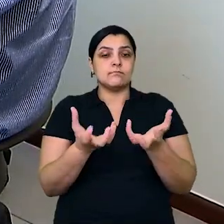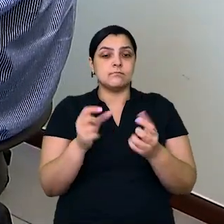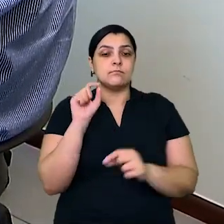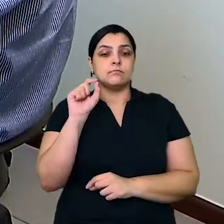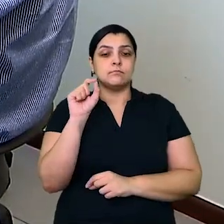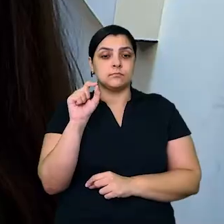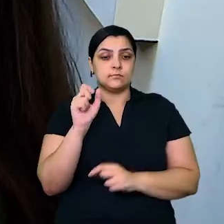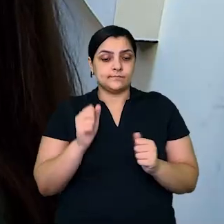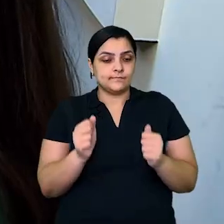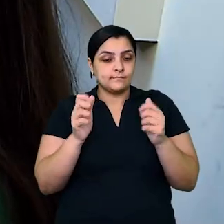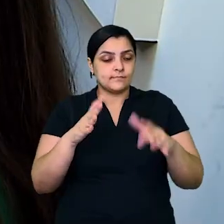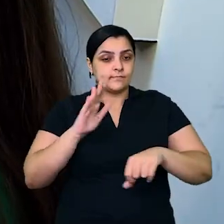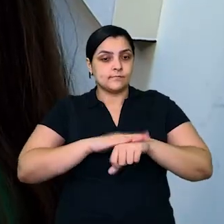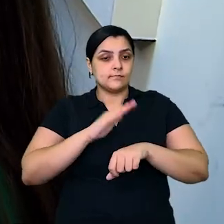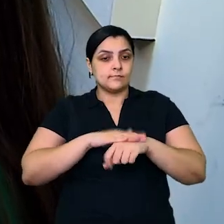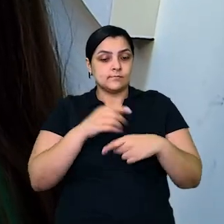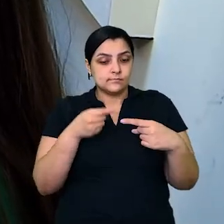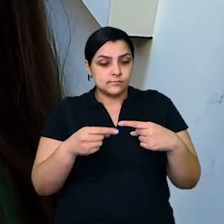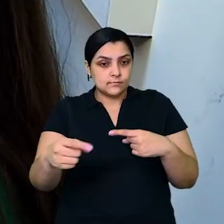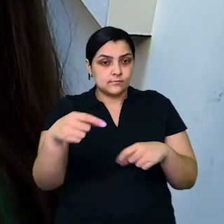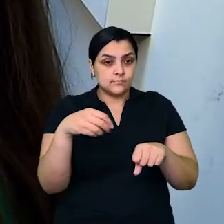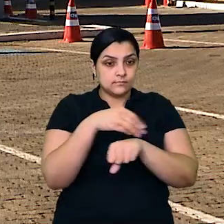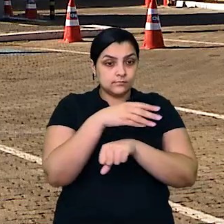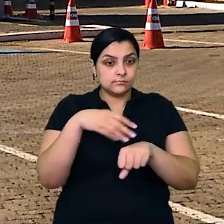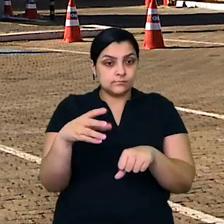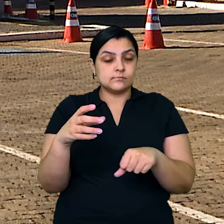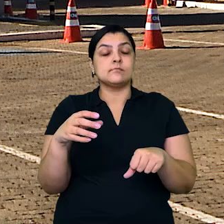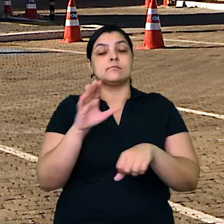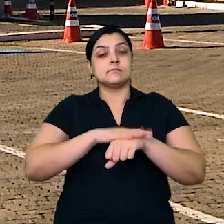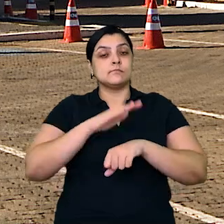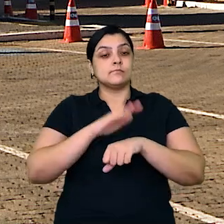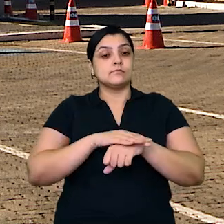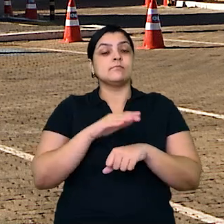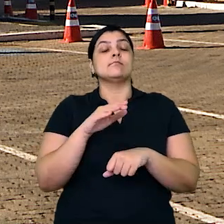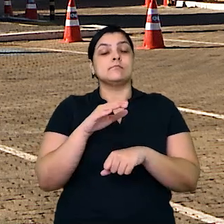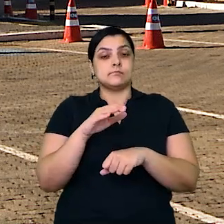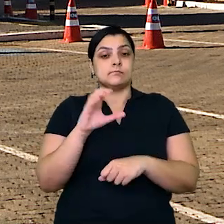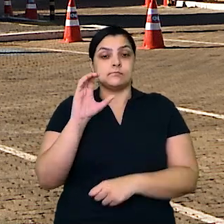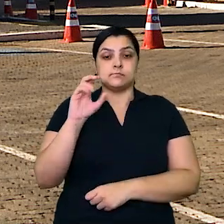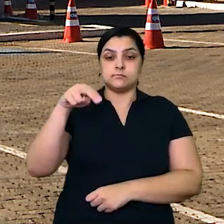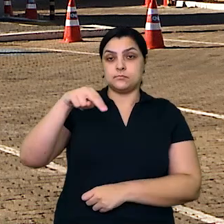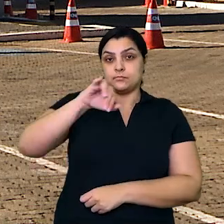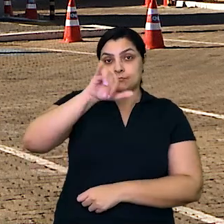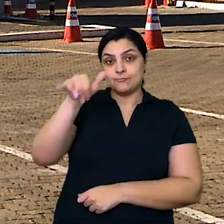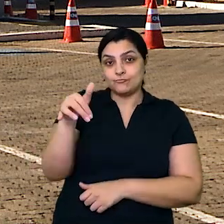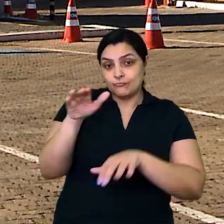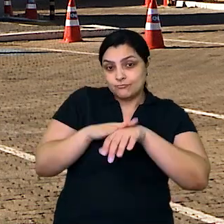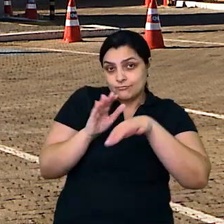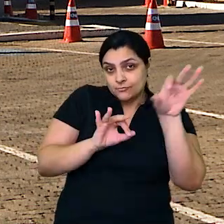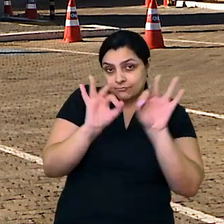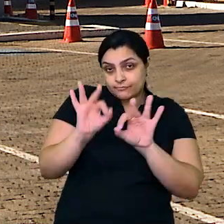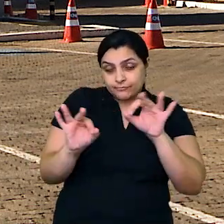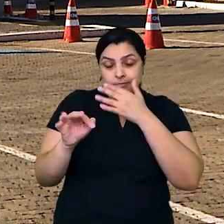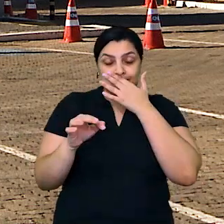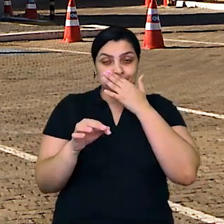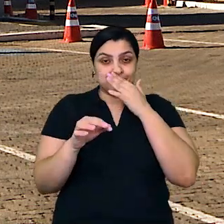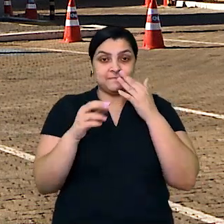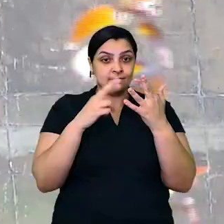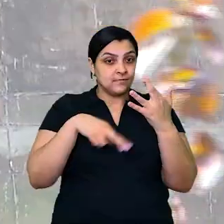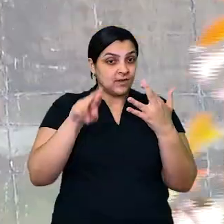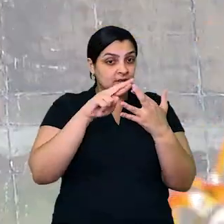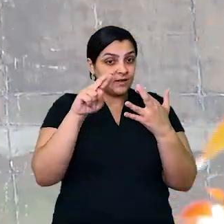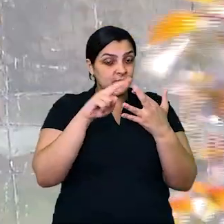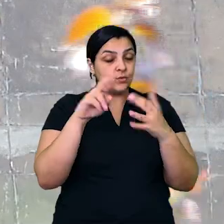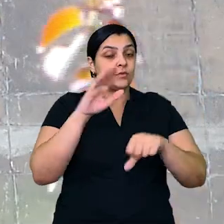representa uma das ações para a Semana da Conciliação, organizada pelo Conselho Nacional de Justiça. Os recursos